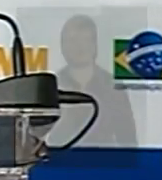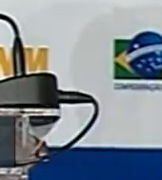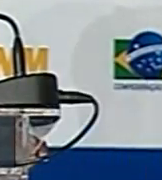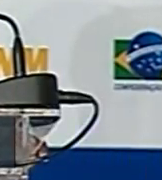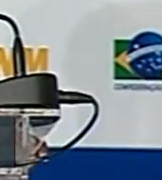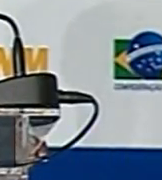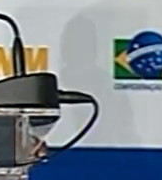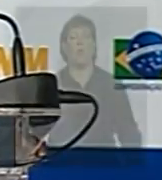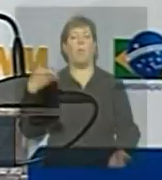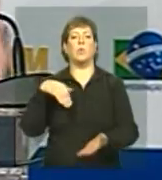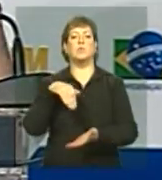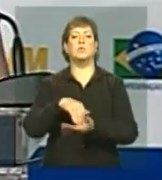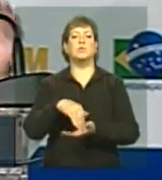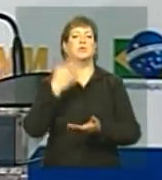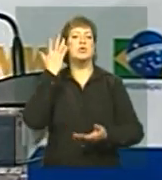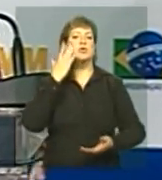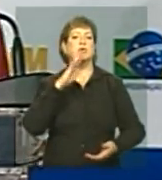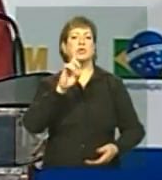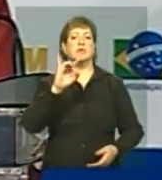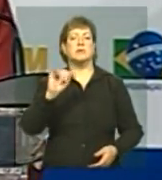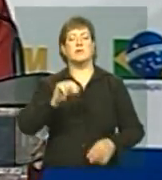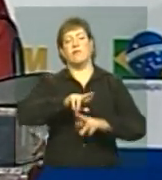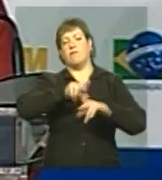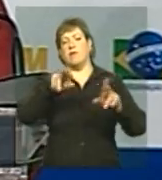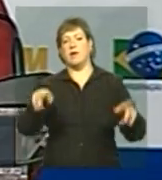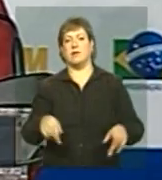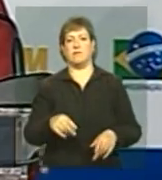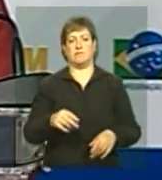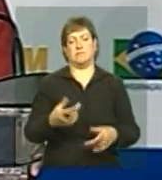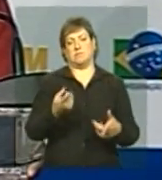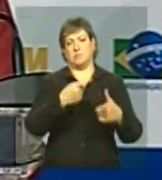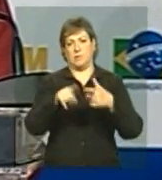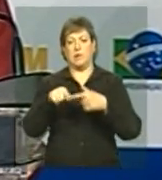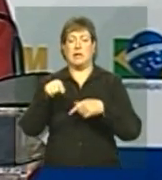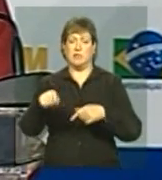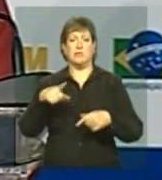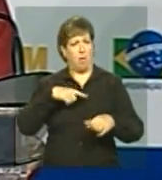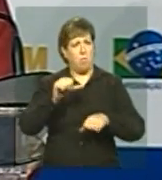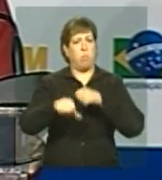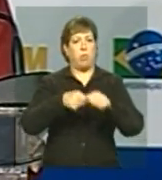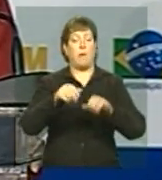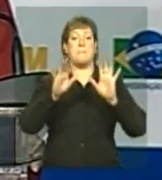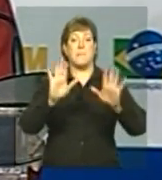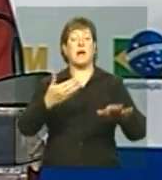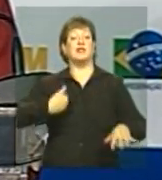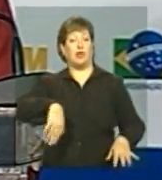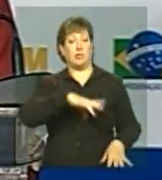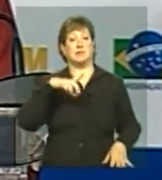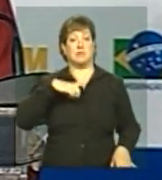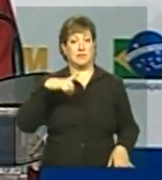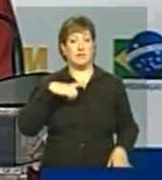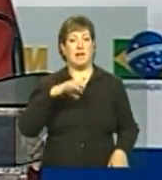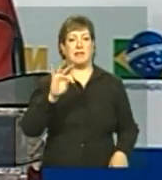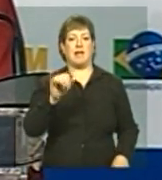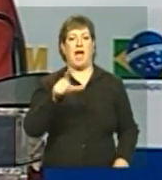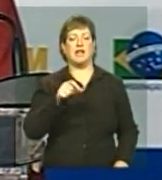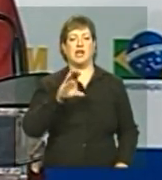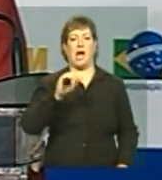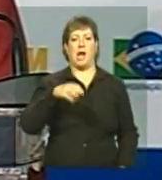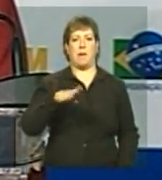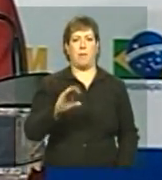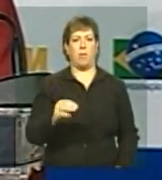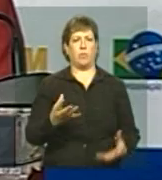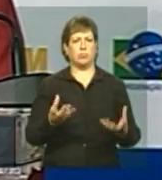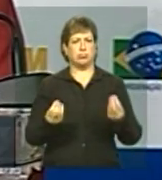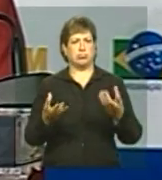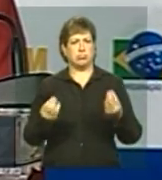nos últimos dias, por vários fatores, isso tem se alterado, mas nós tivemos taxas de câmbio